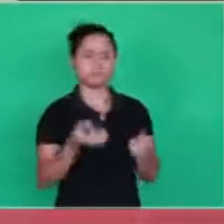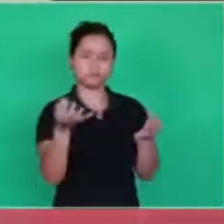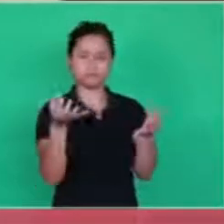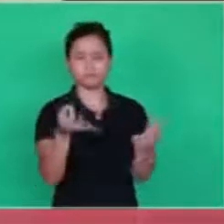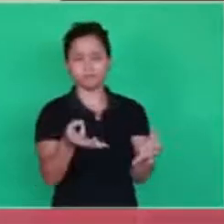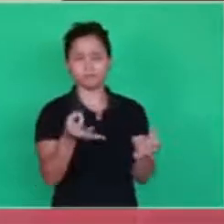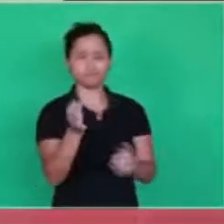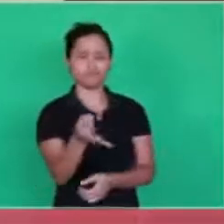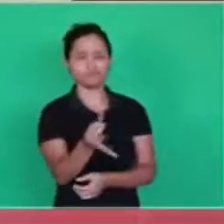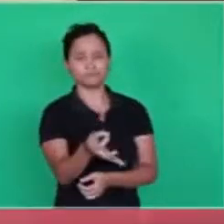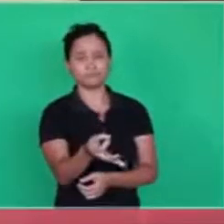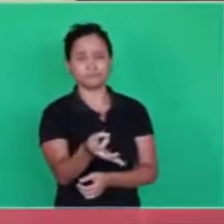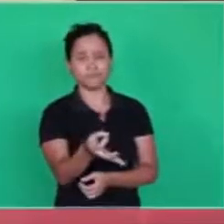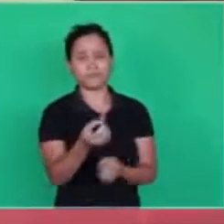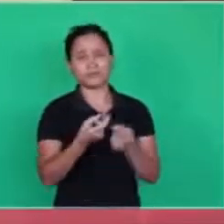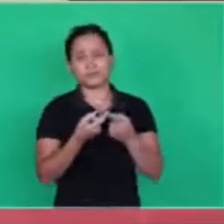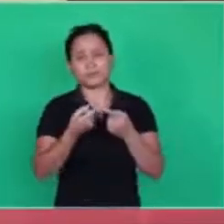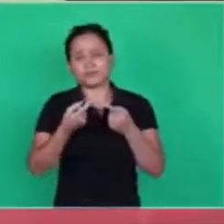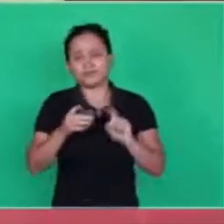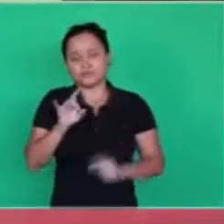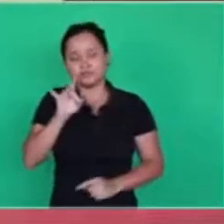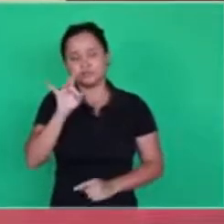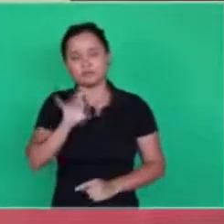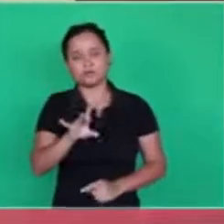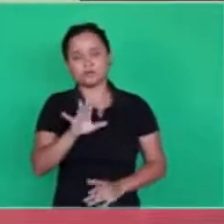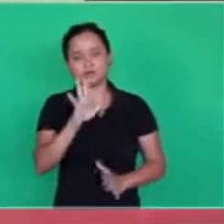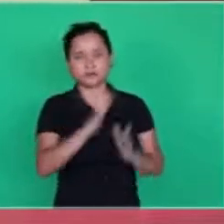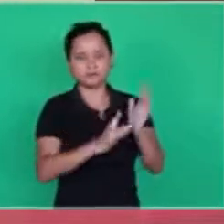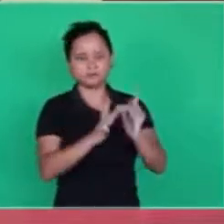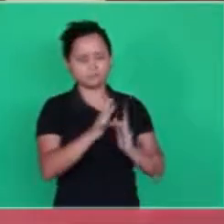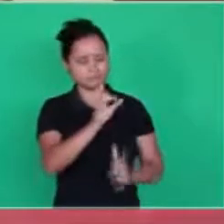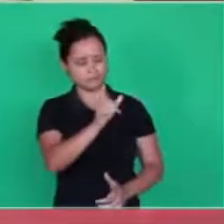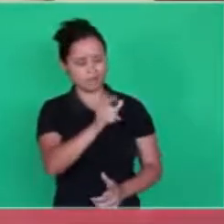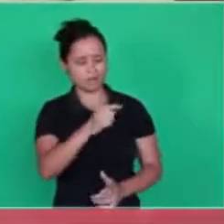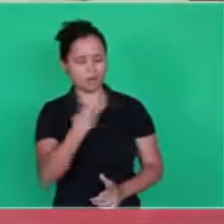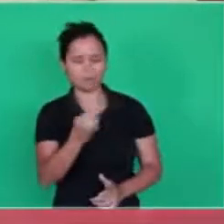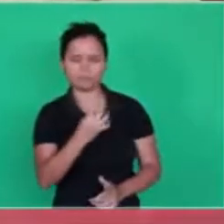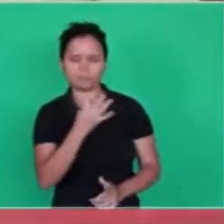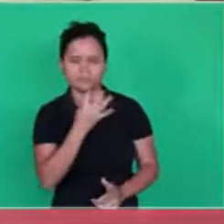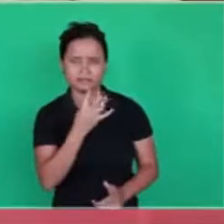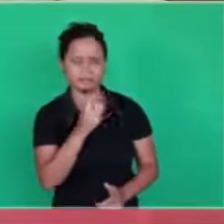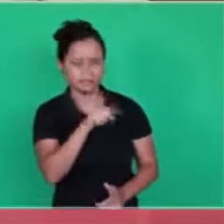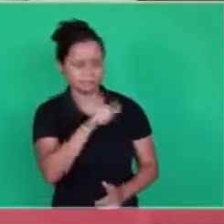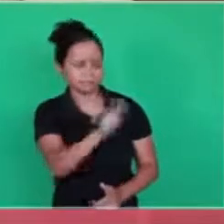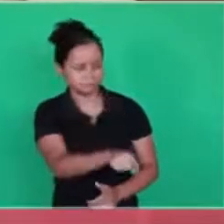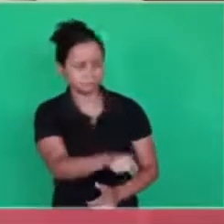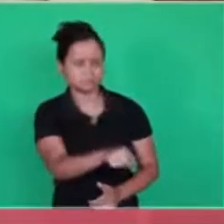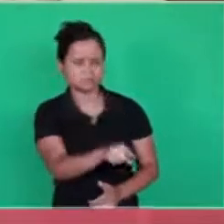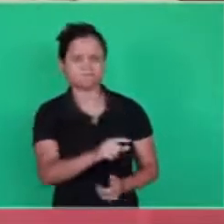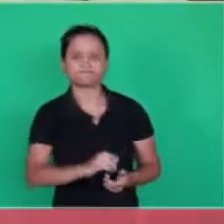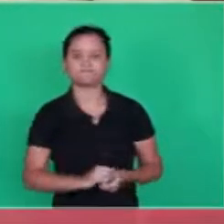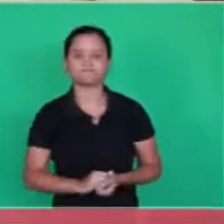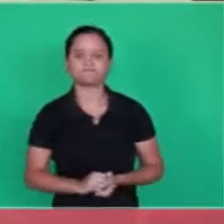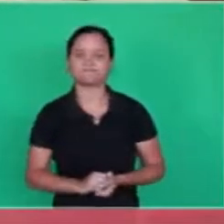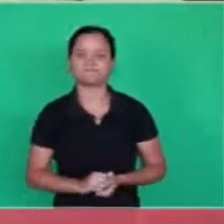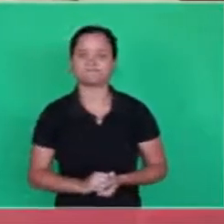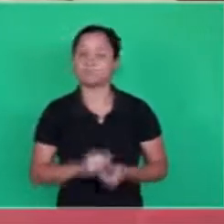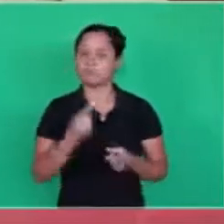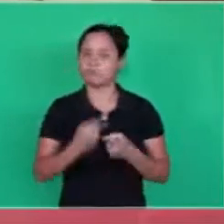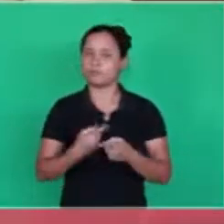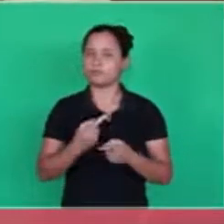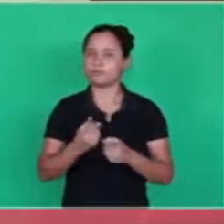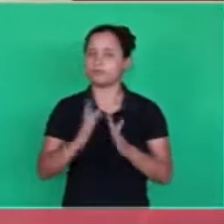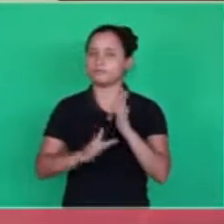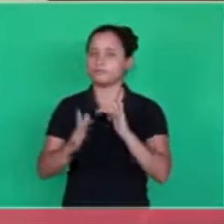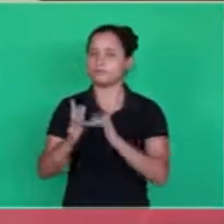que não é o Jesus que nós conhecemos. Veja aqui, porque esse Jesus que nós